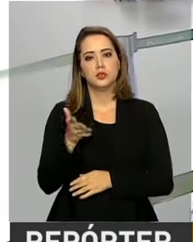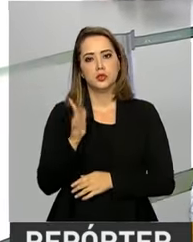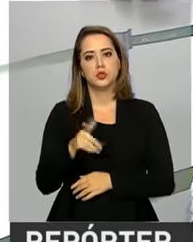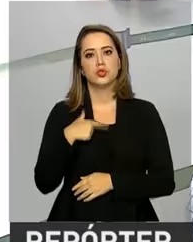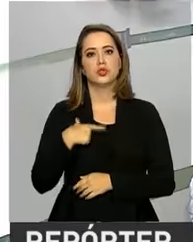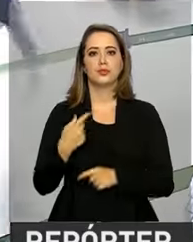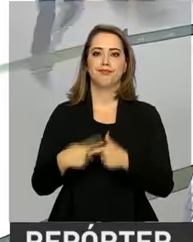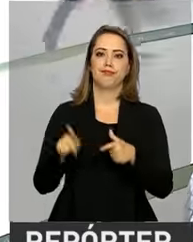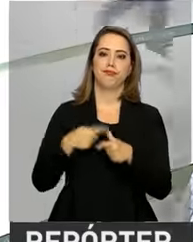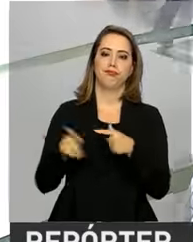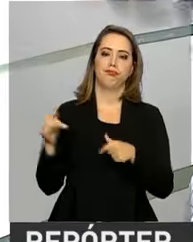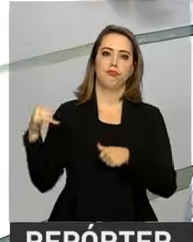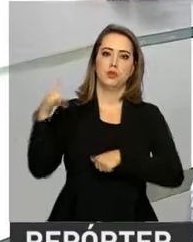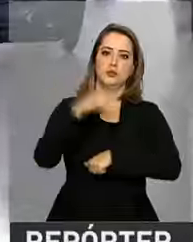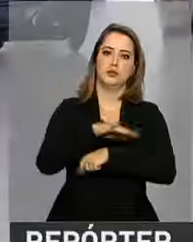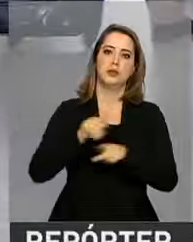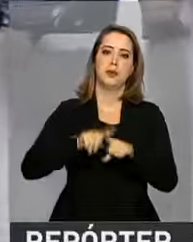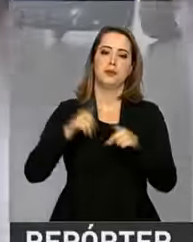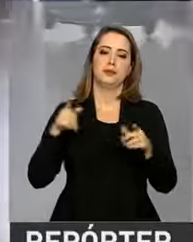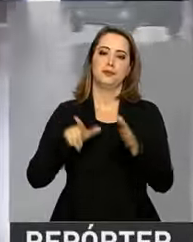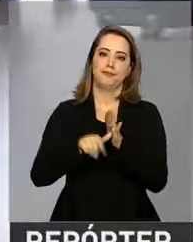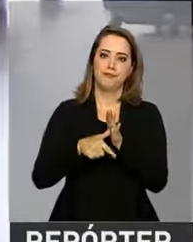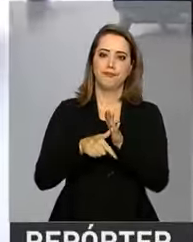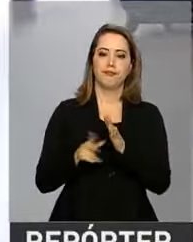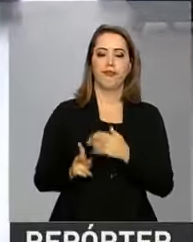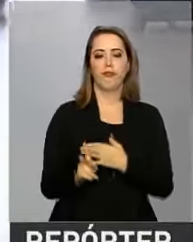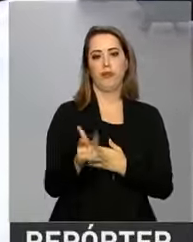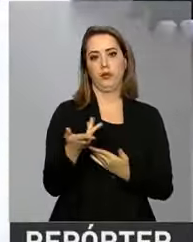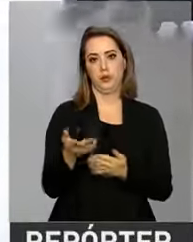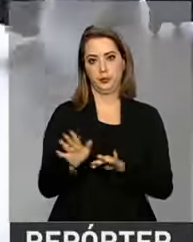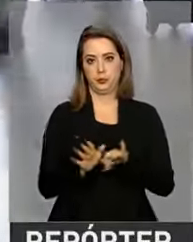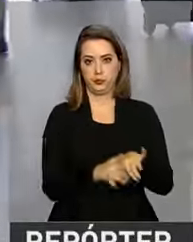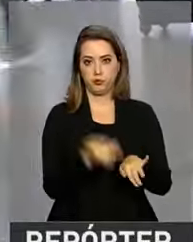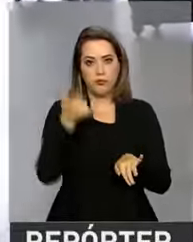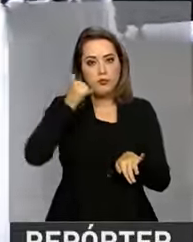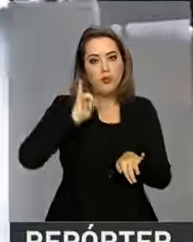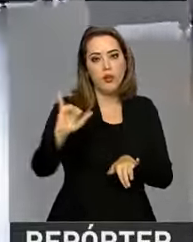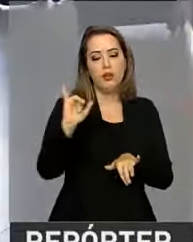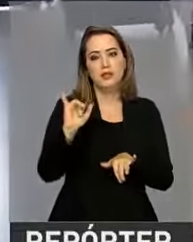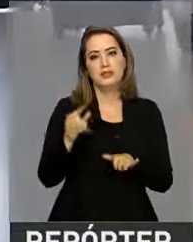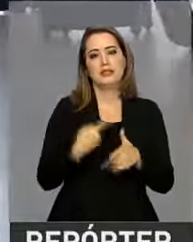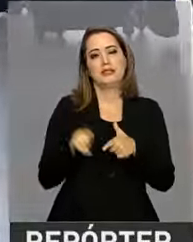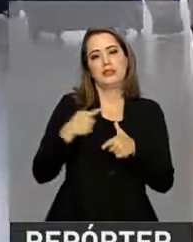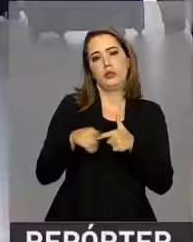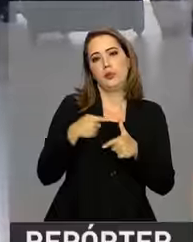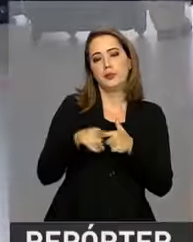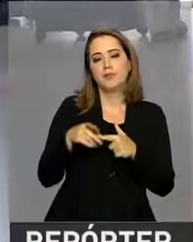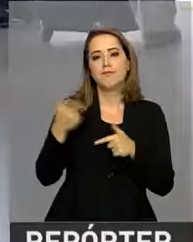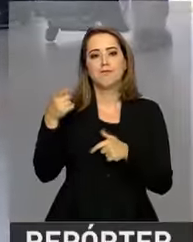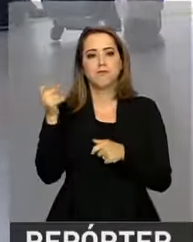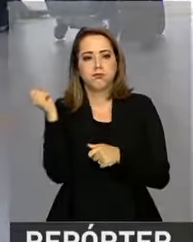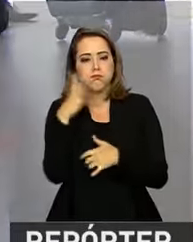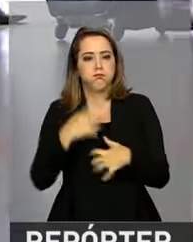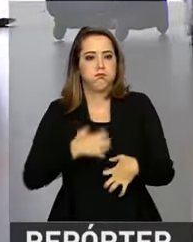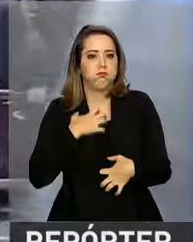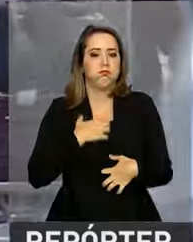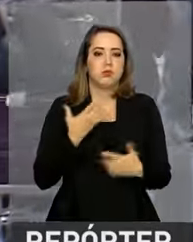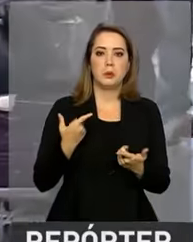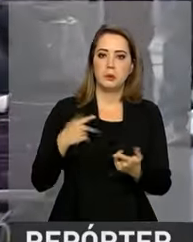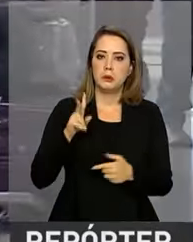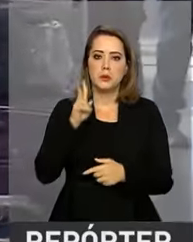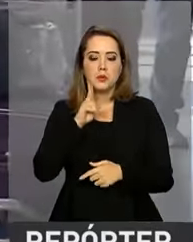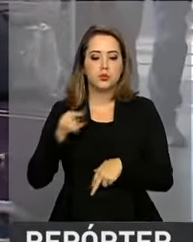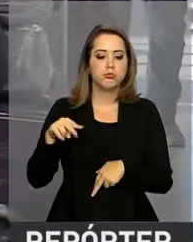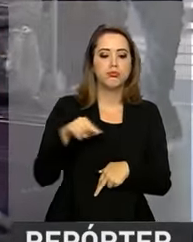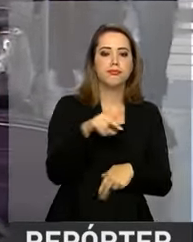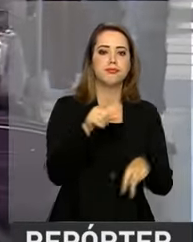mas o mais corriqueiro são os atrasos. Para evitar que contratempos tirem do sério quem vai circular pelos aeroportos durante a Olimpíada